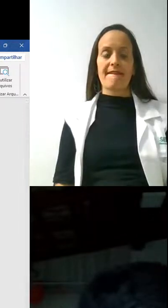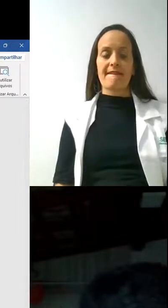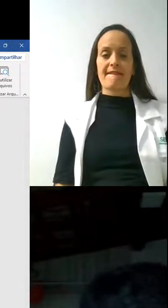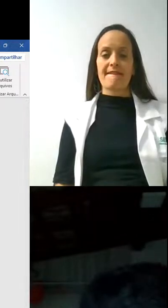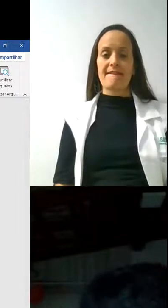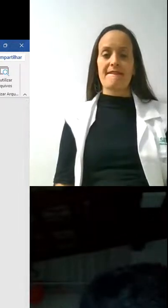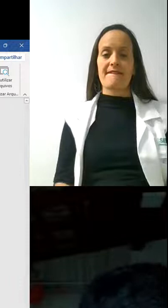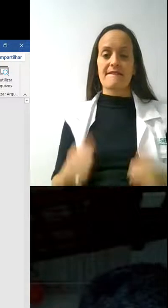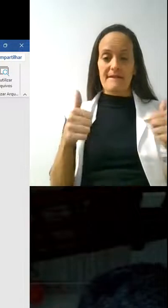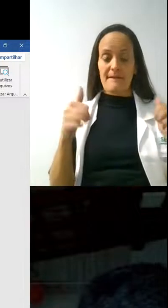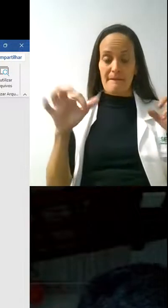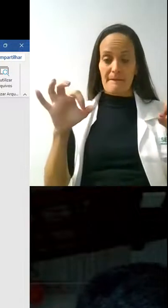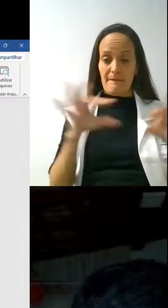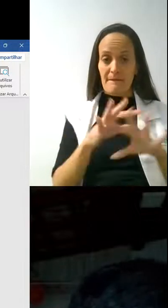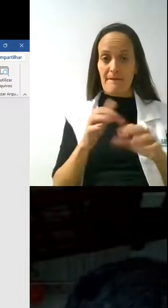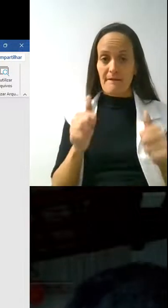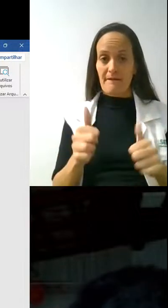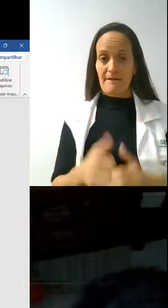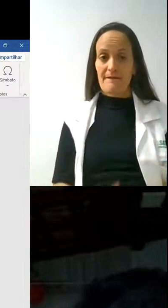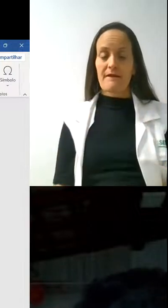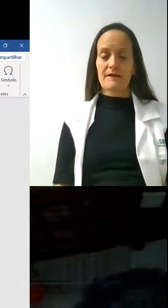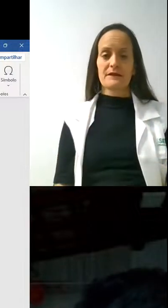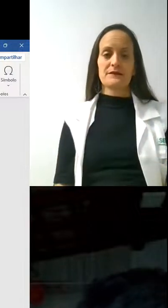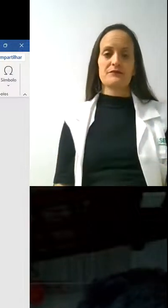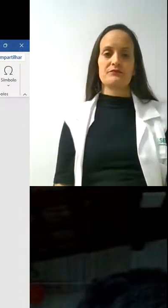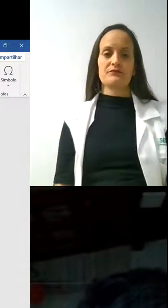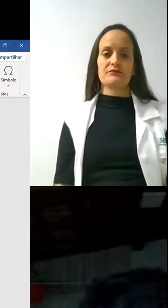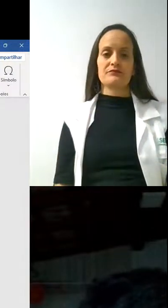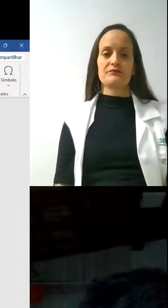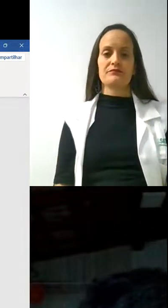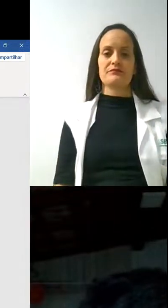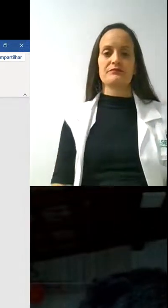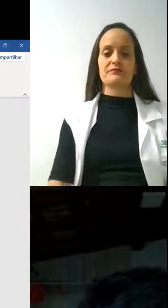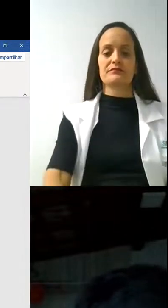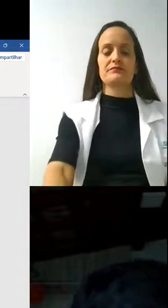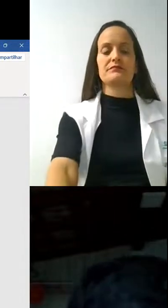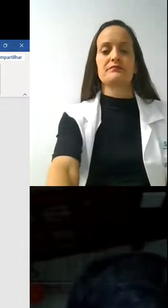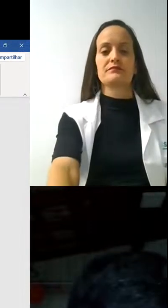Tranquilo? Deixa eu só mudar aqui a visualização.